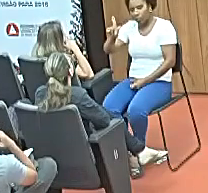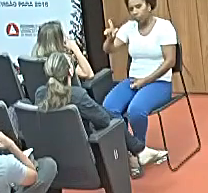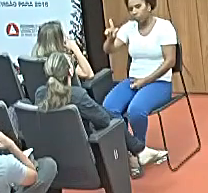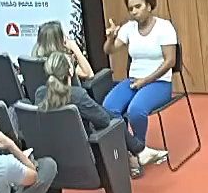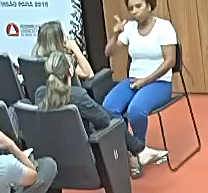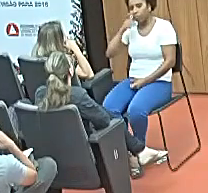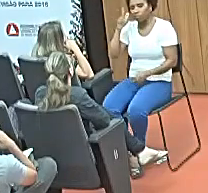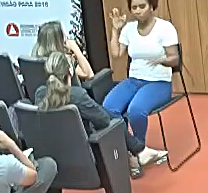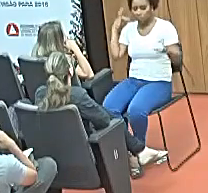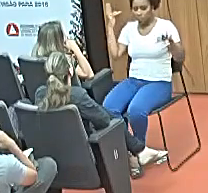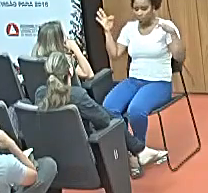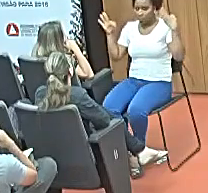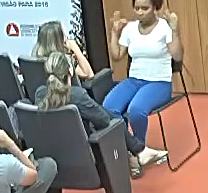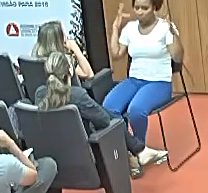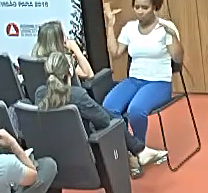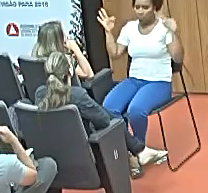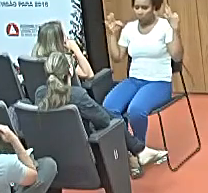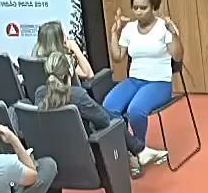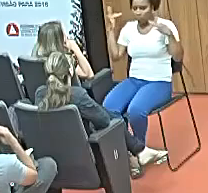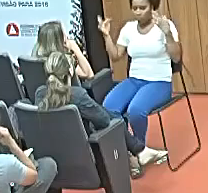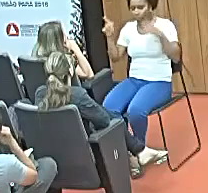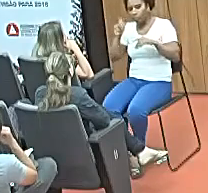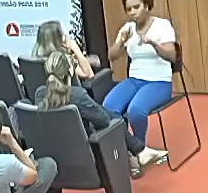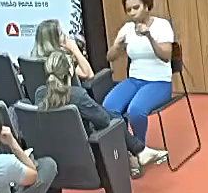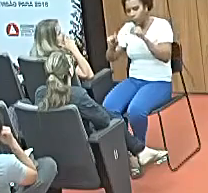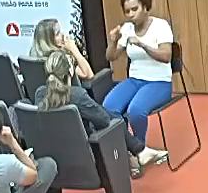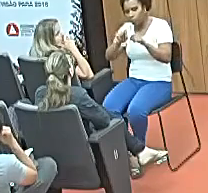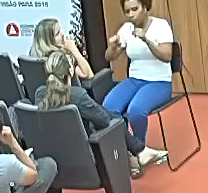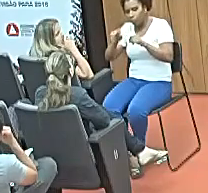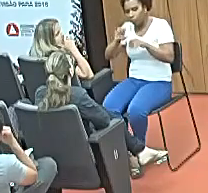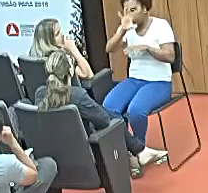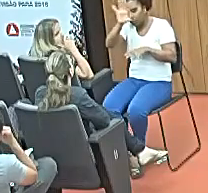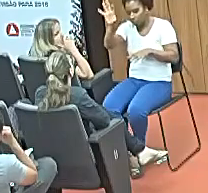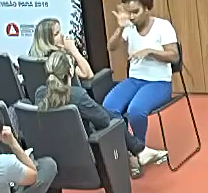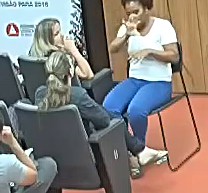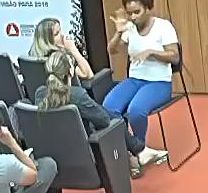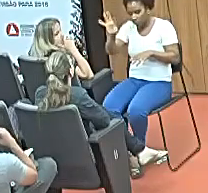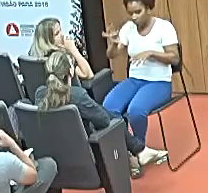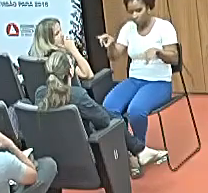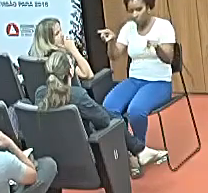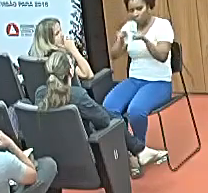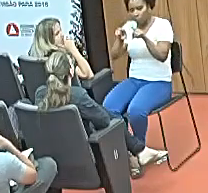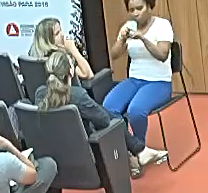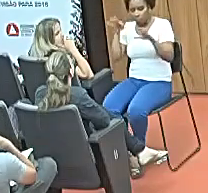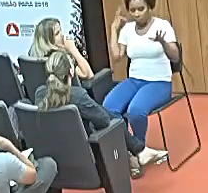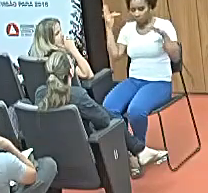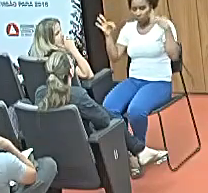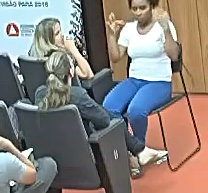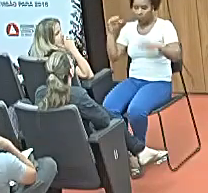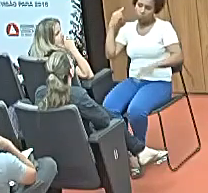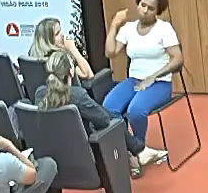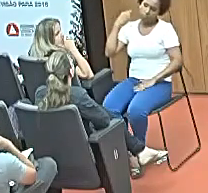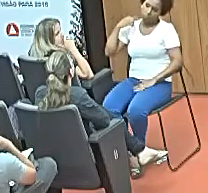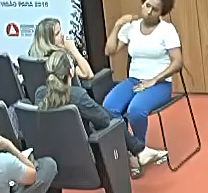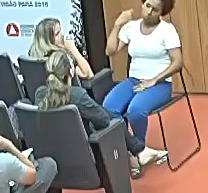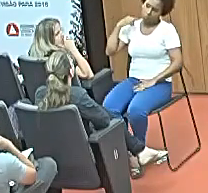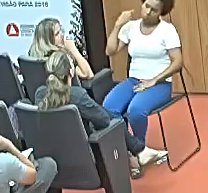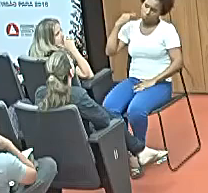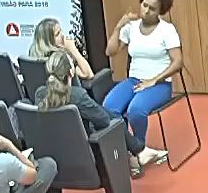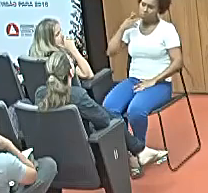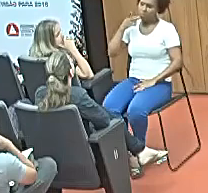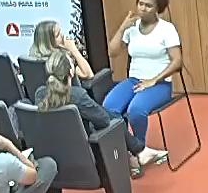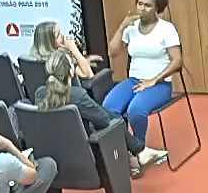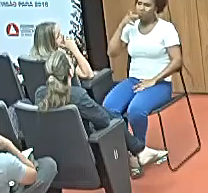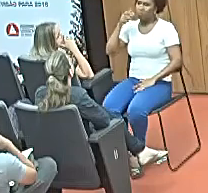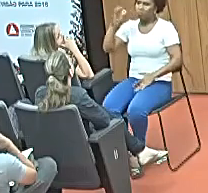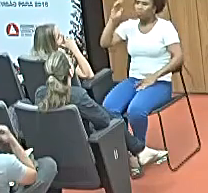como fator de sustentabilidade regional identidade turística de minas gerais as principais intervenções sugeridas pelo